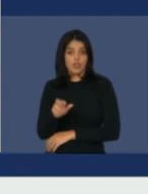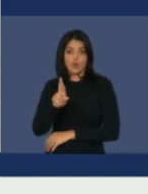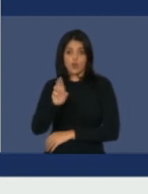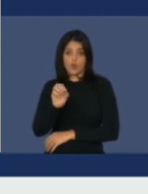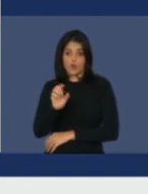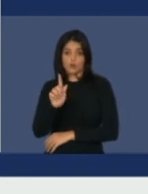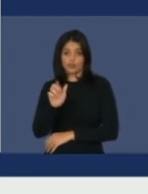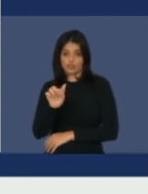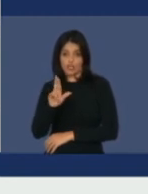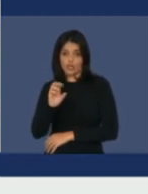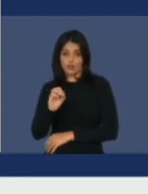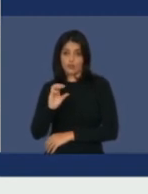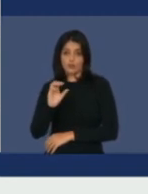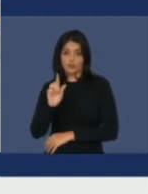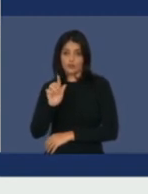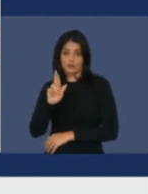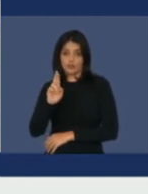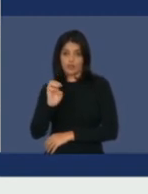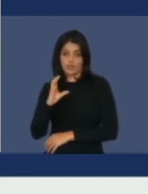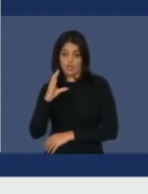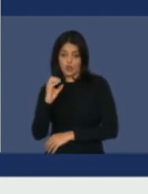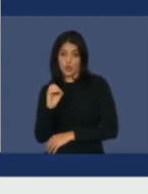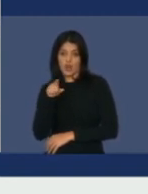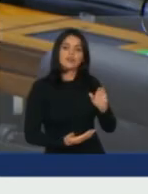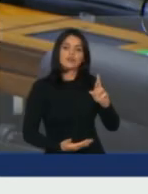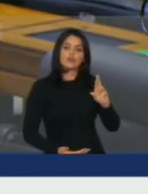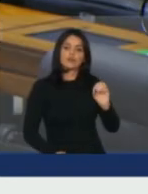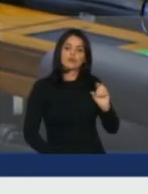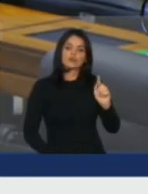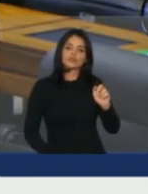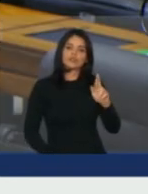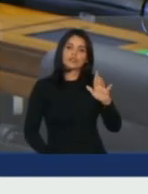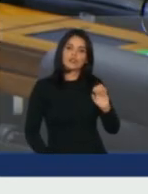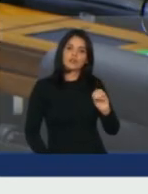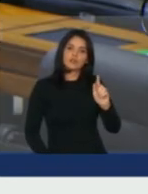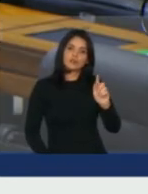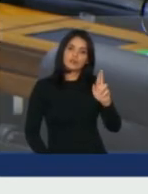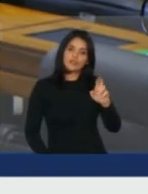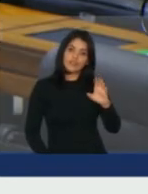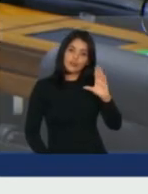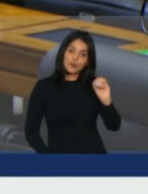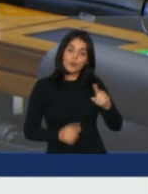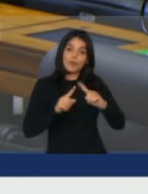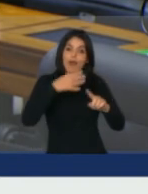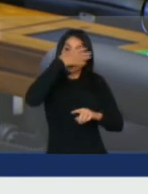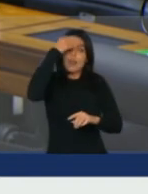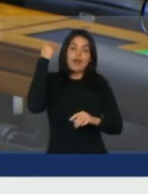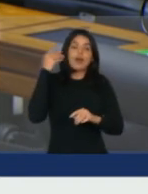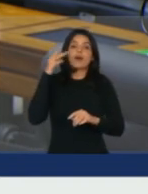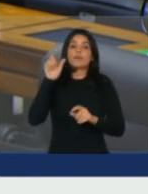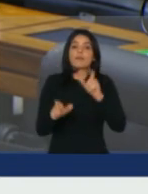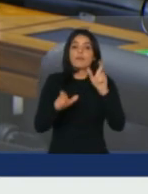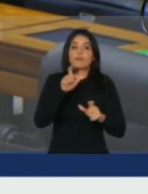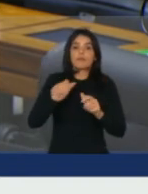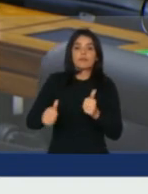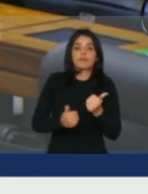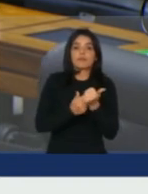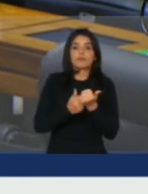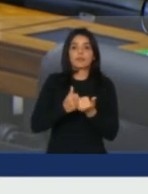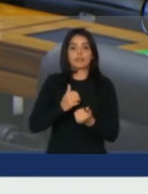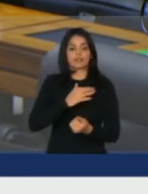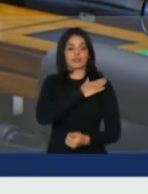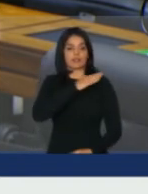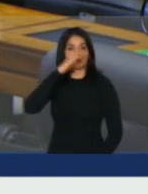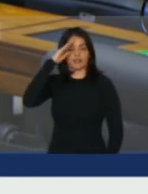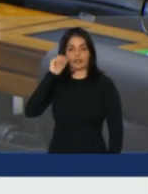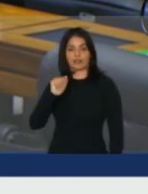Greco para que pudéssemos estar elaborando esse projeto. Mas esqueci de agradecer aos coautores desse projeto, deputado Capitão Augusto, deputado